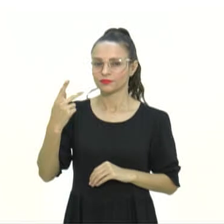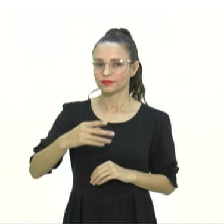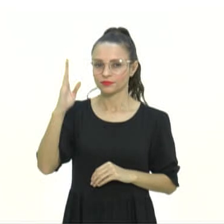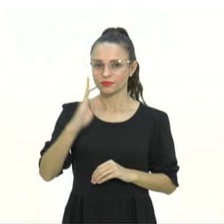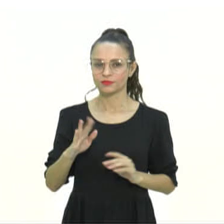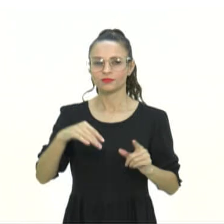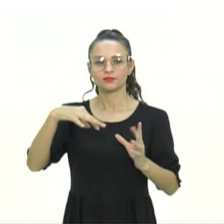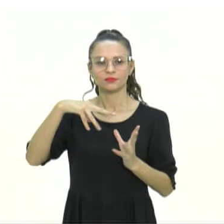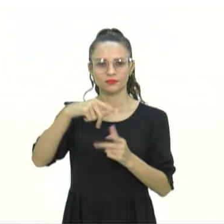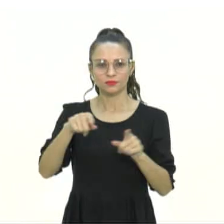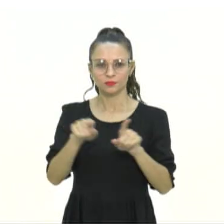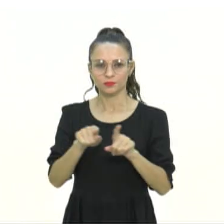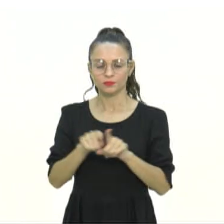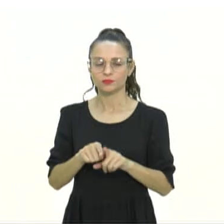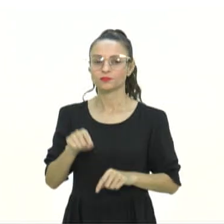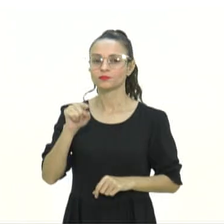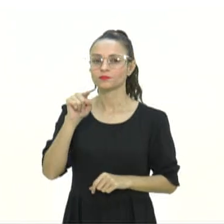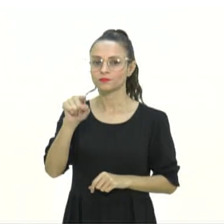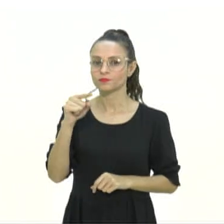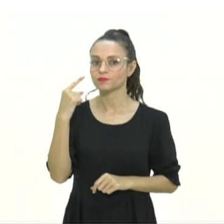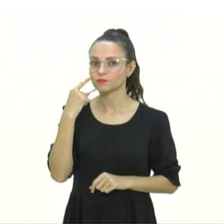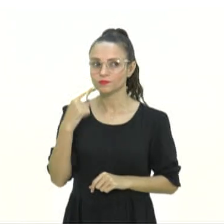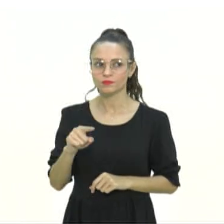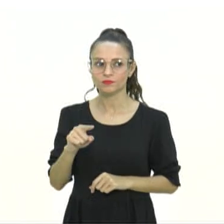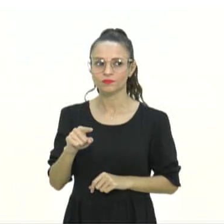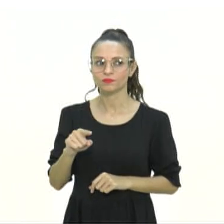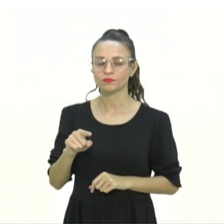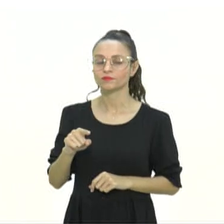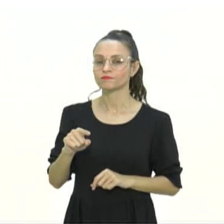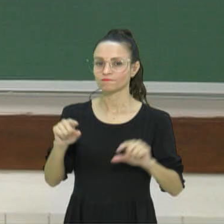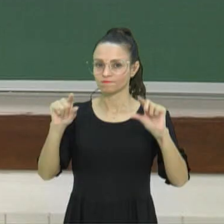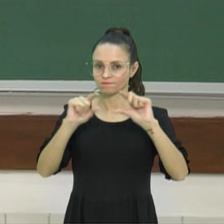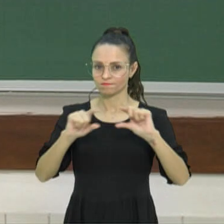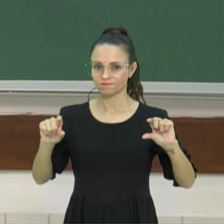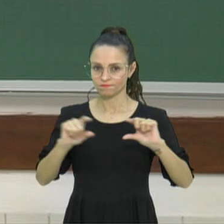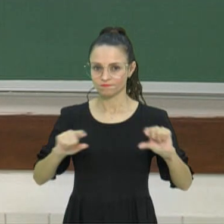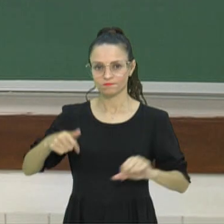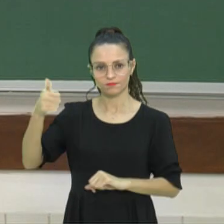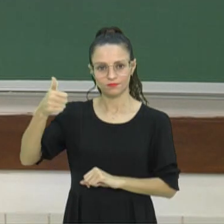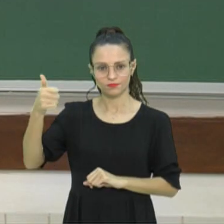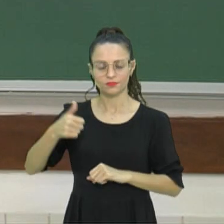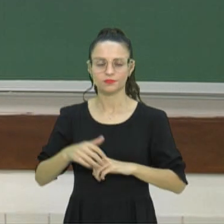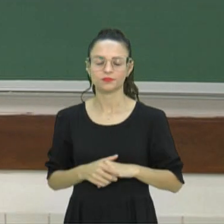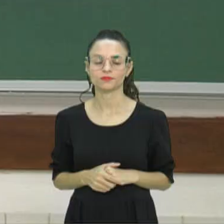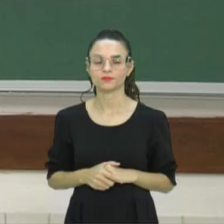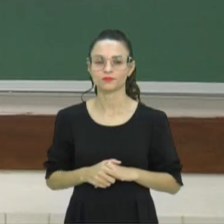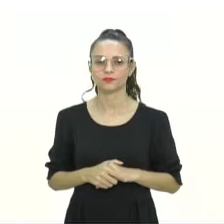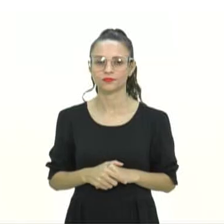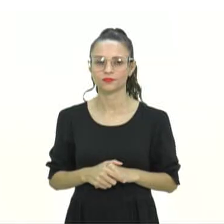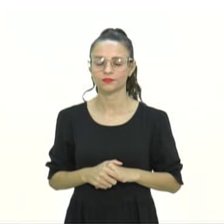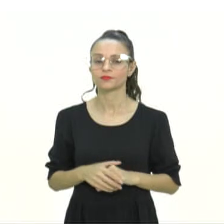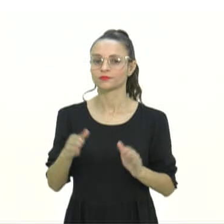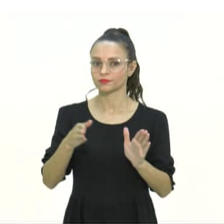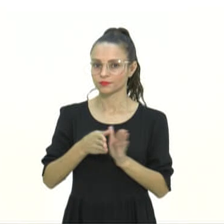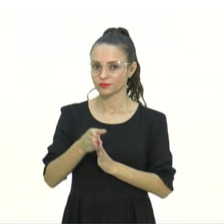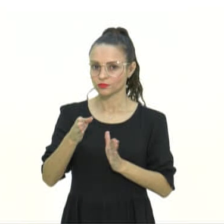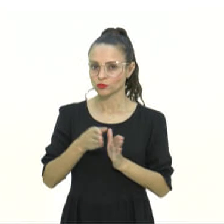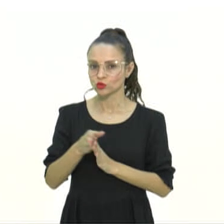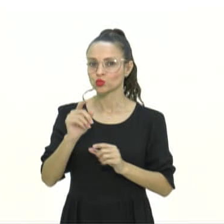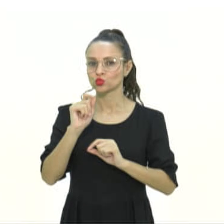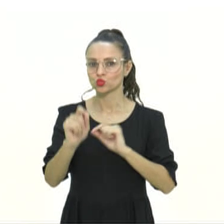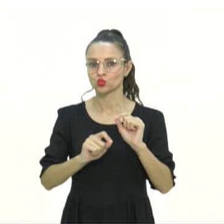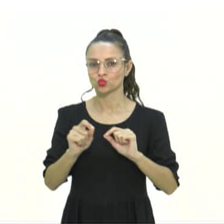e no mundo. Considere as afirmações a seguir. Temos então a primeira afirmação, recomendado para